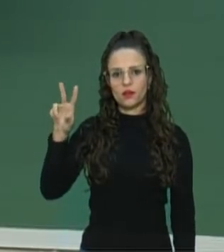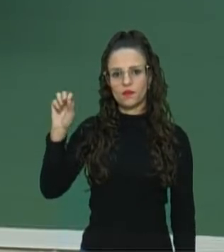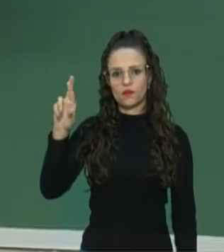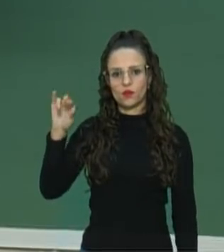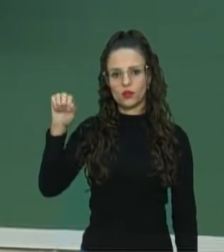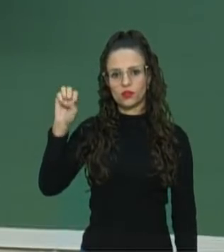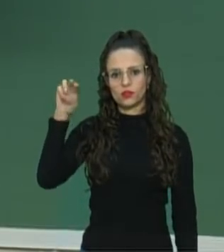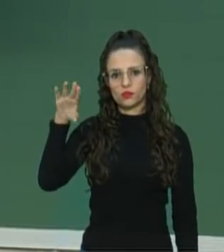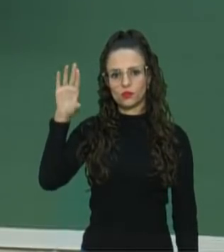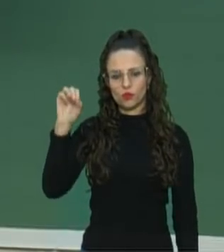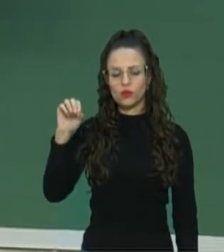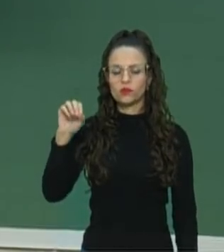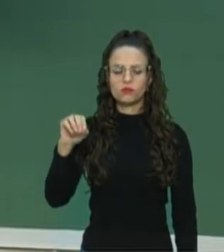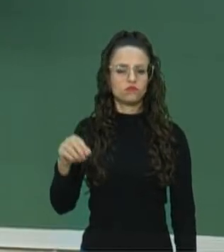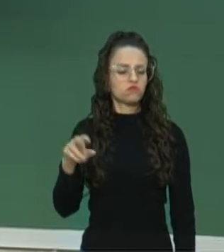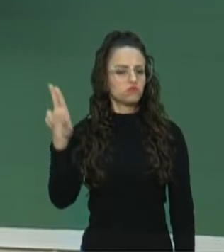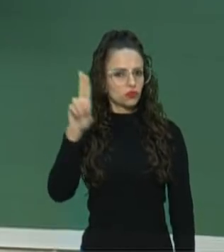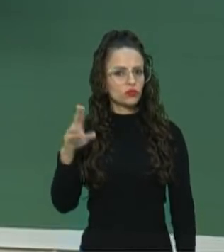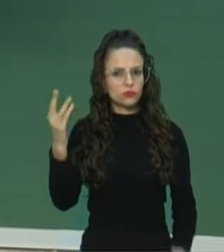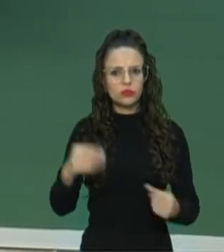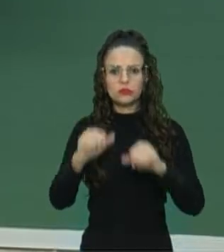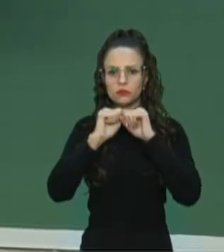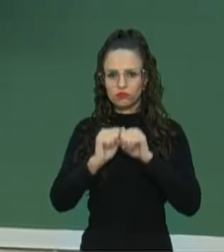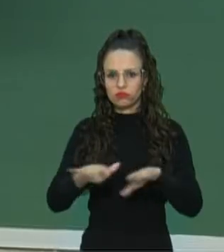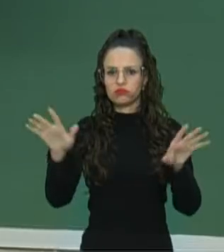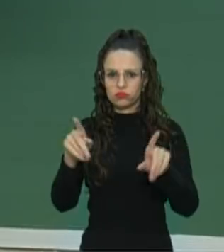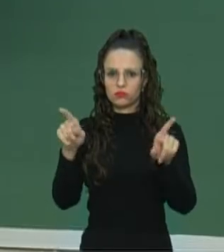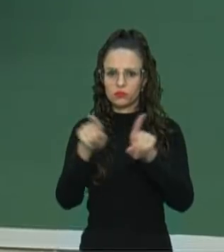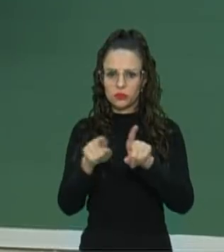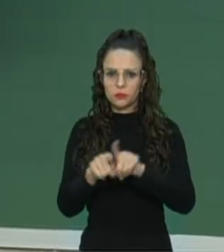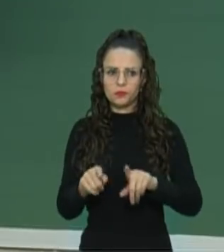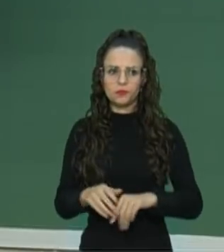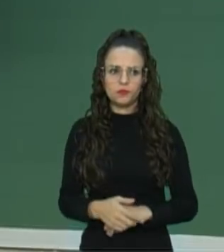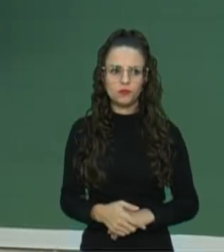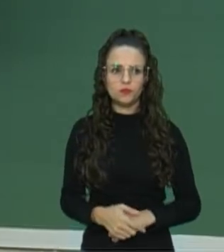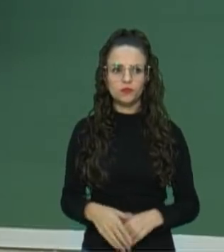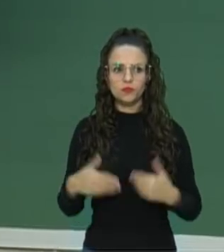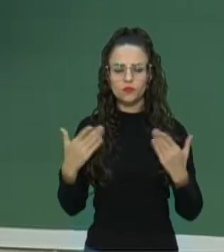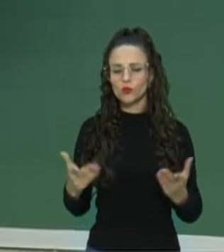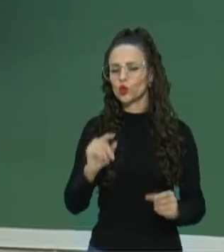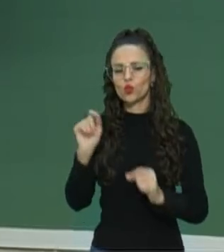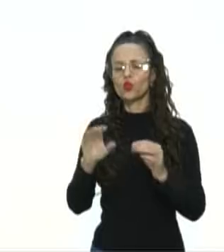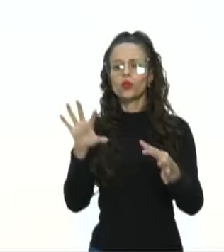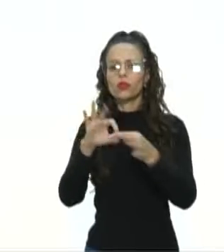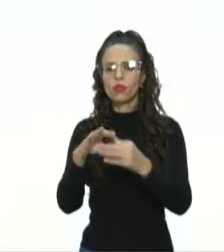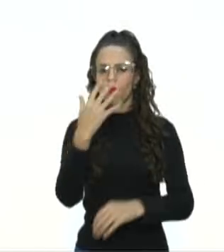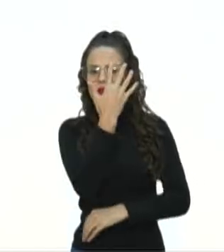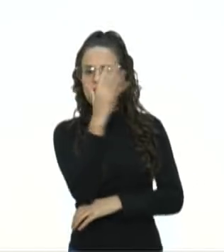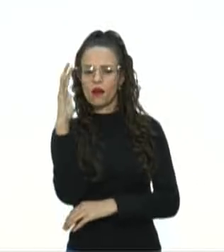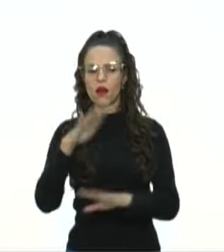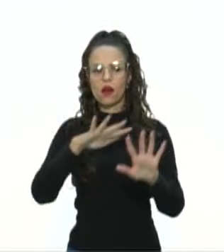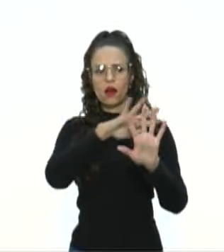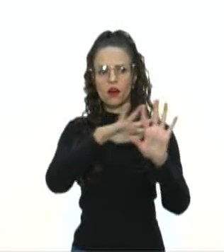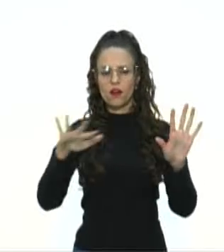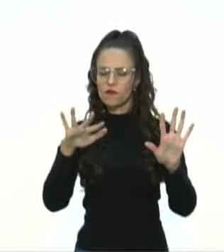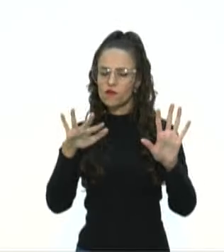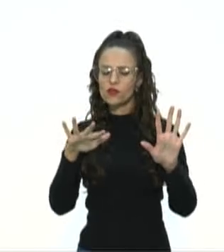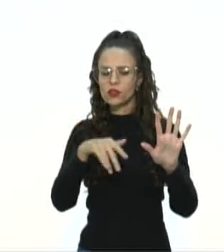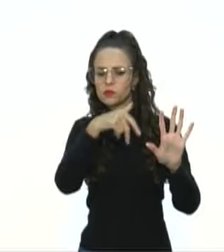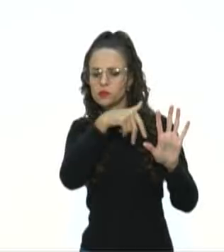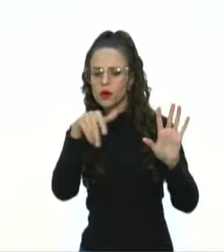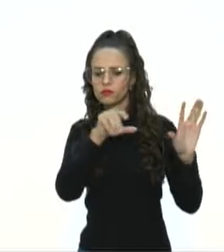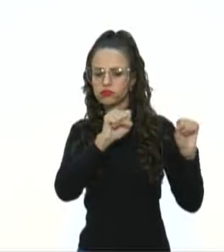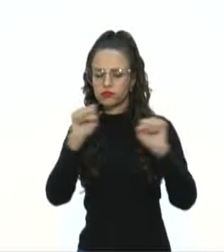bastante utilizado, muito difundido é o nome arvorismo mesmo. Então, o que consiste o arvorismo? Então, como atividade de aventura, ele